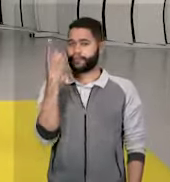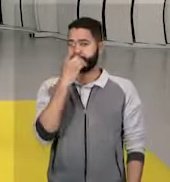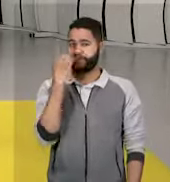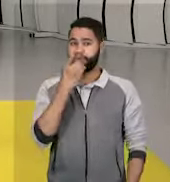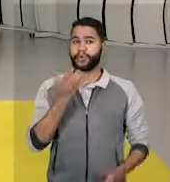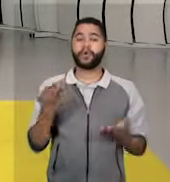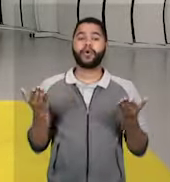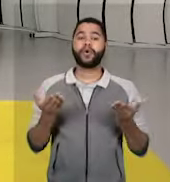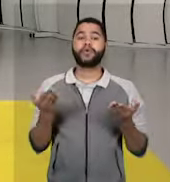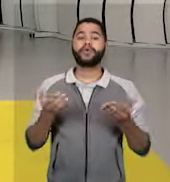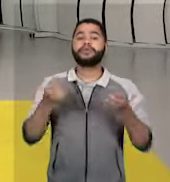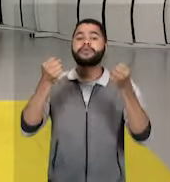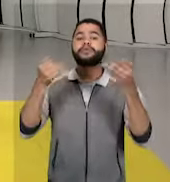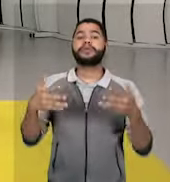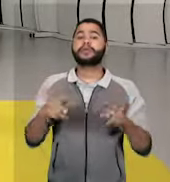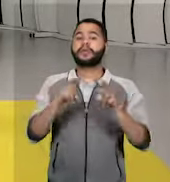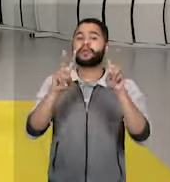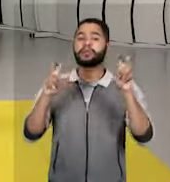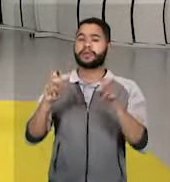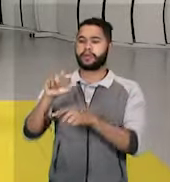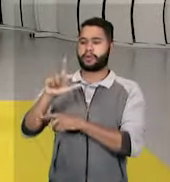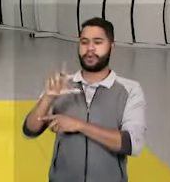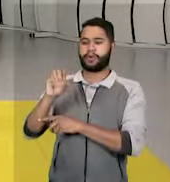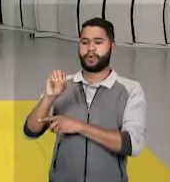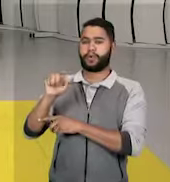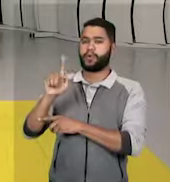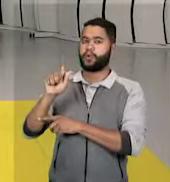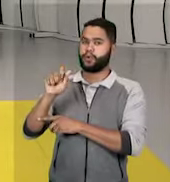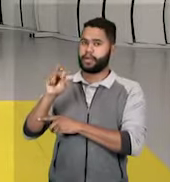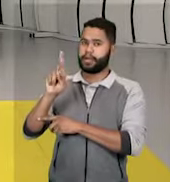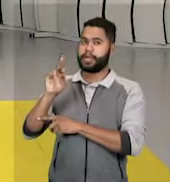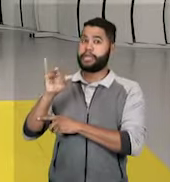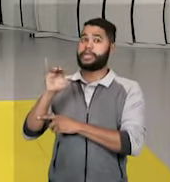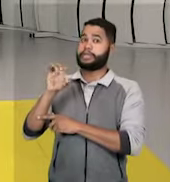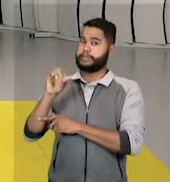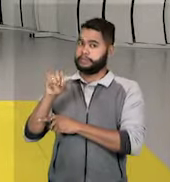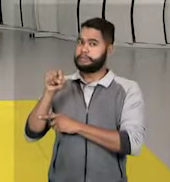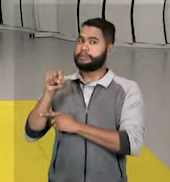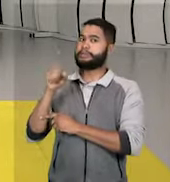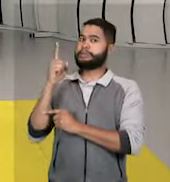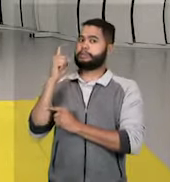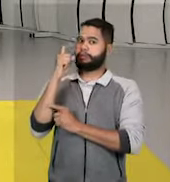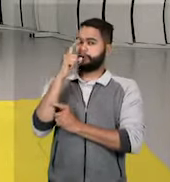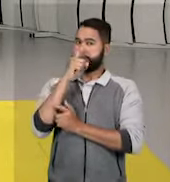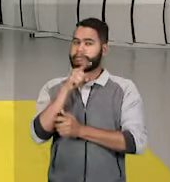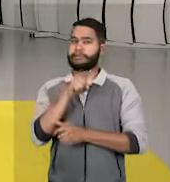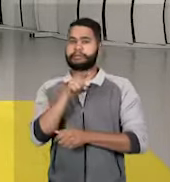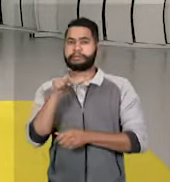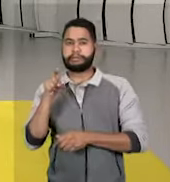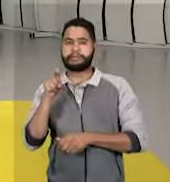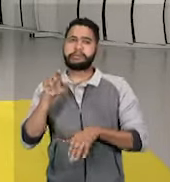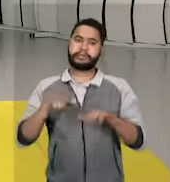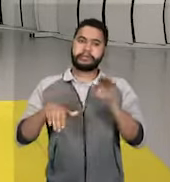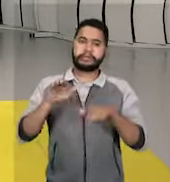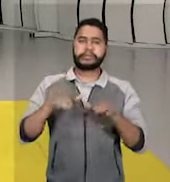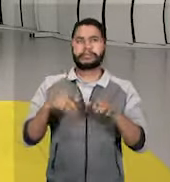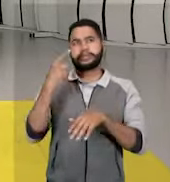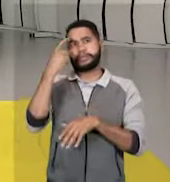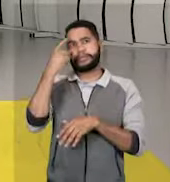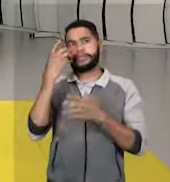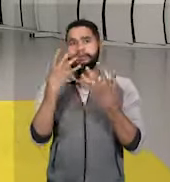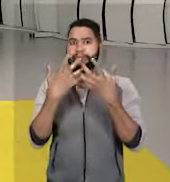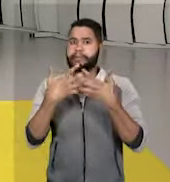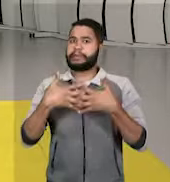sobre logaritmo, um assunto que é bem difícil para você e talvez você possa pensar que é